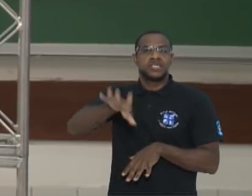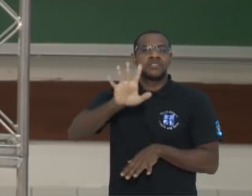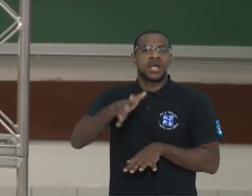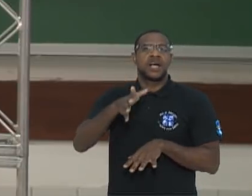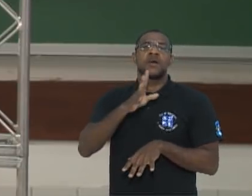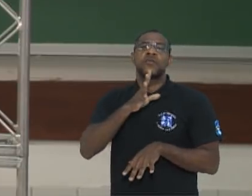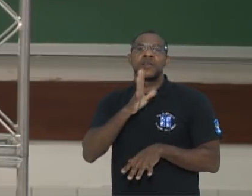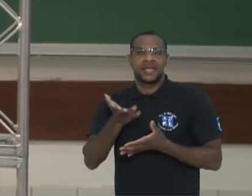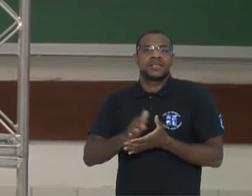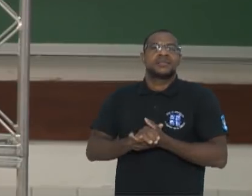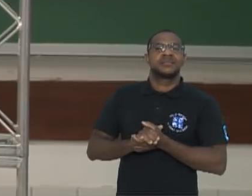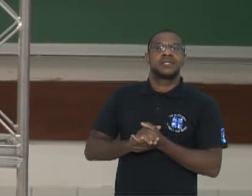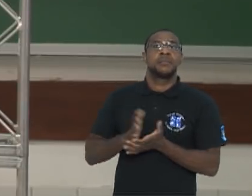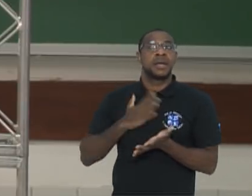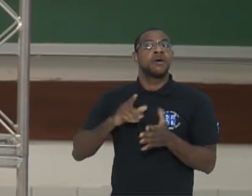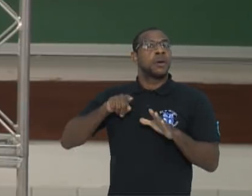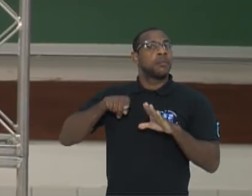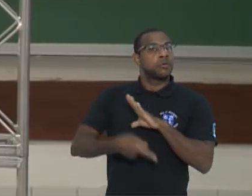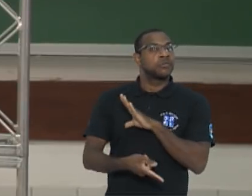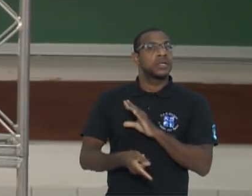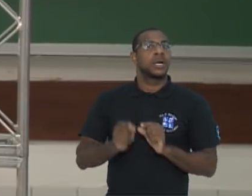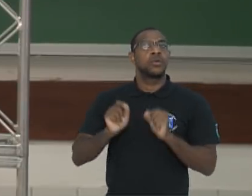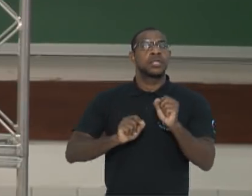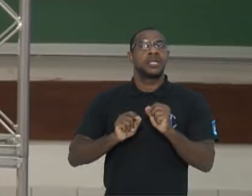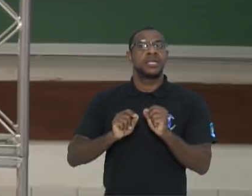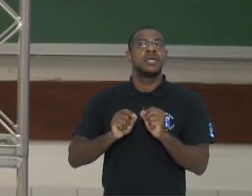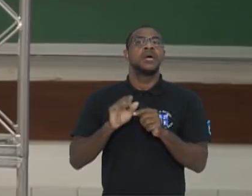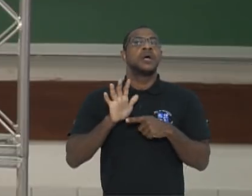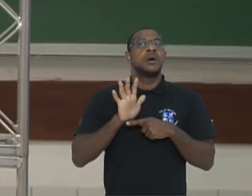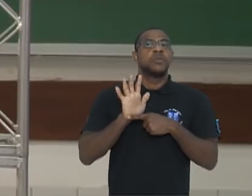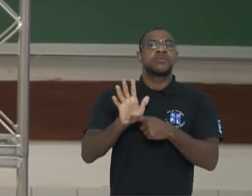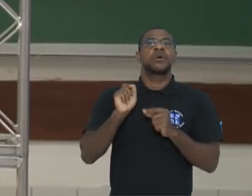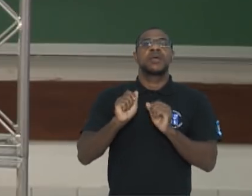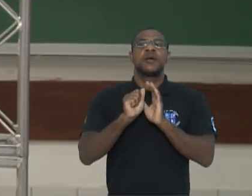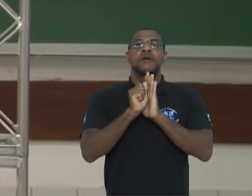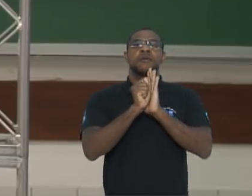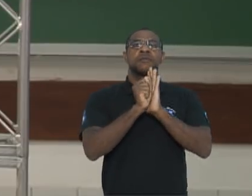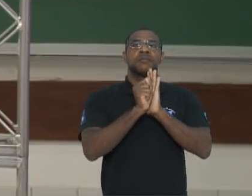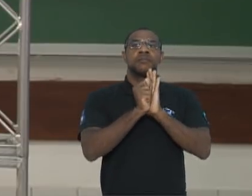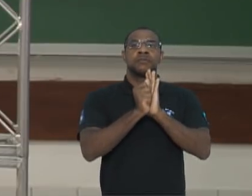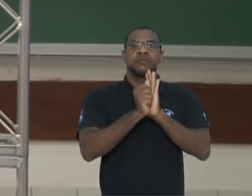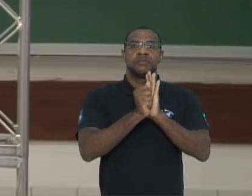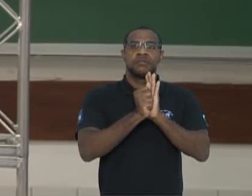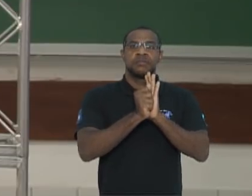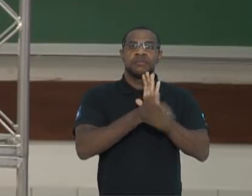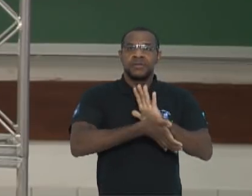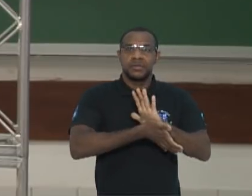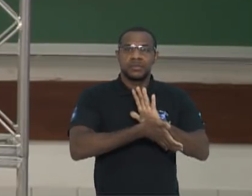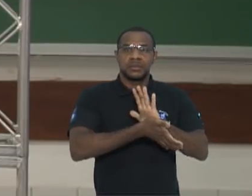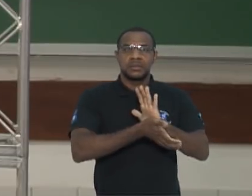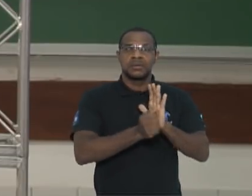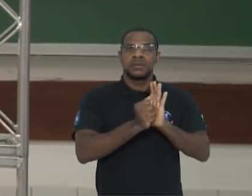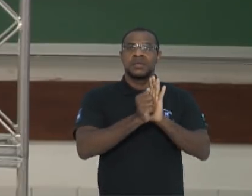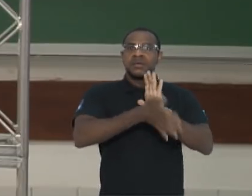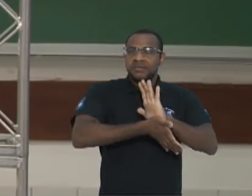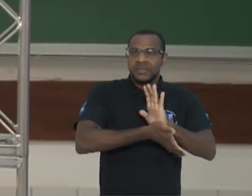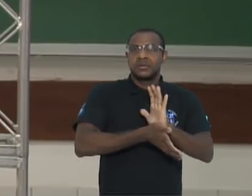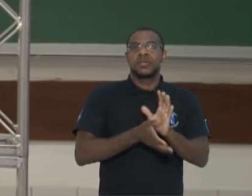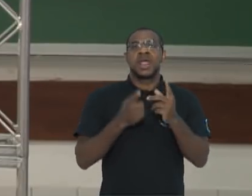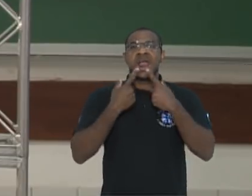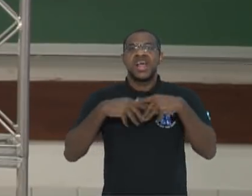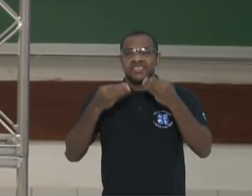vai aprofundar, trazendo aí outras figuras de linguagem, né? Outros modelos de